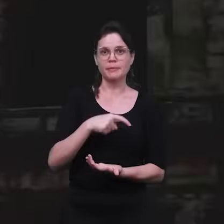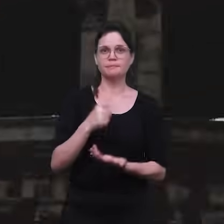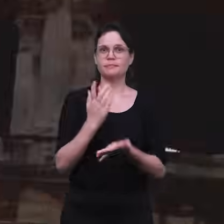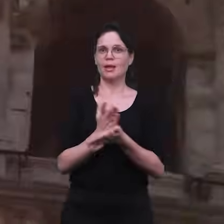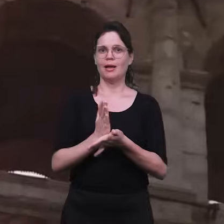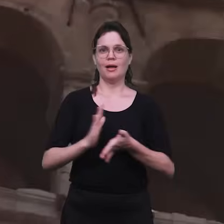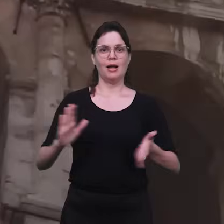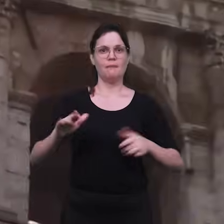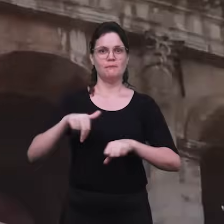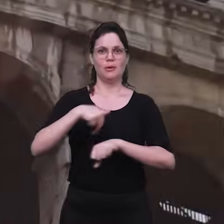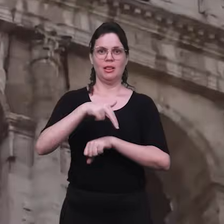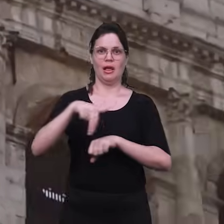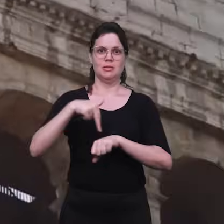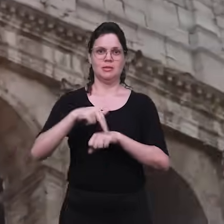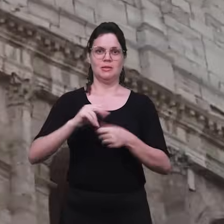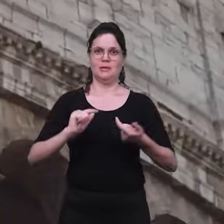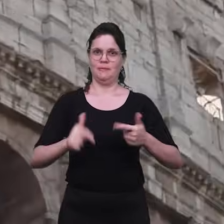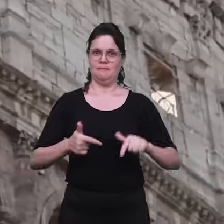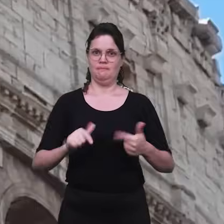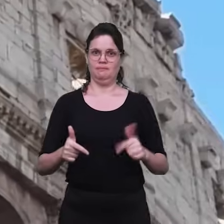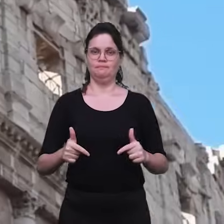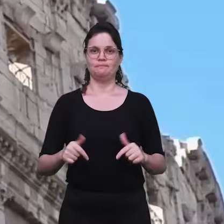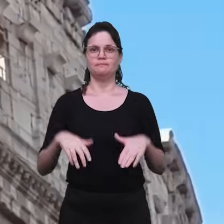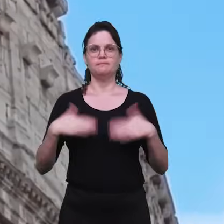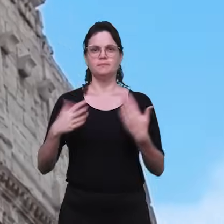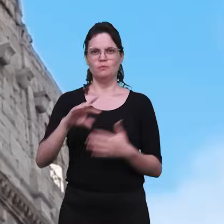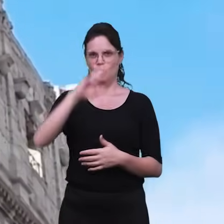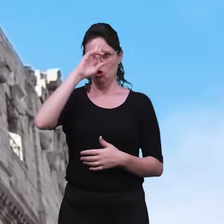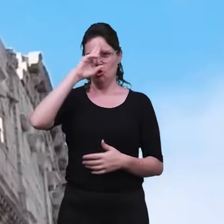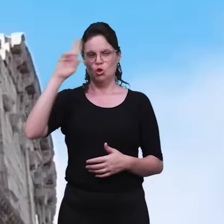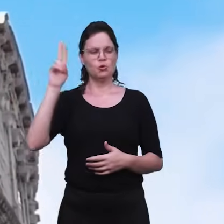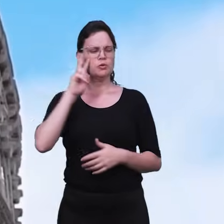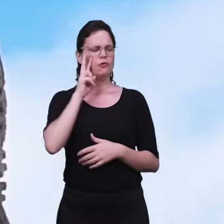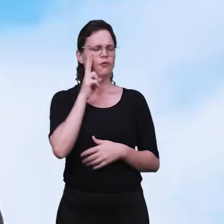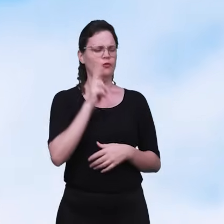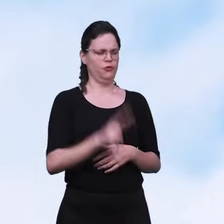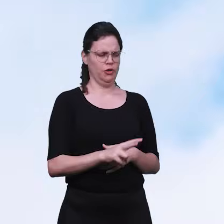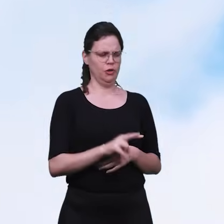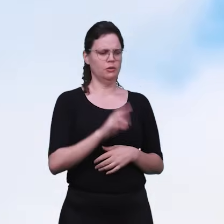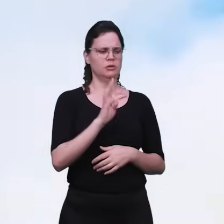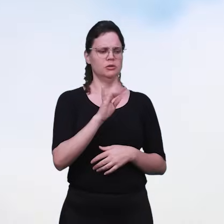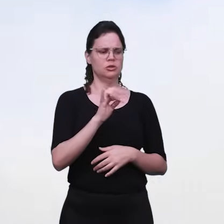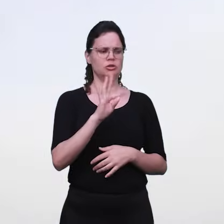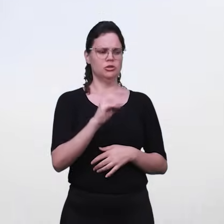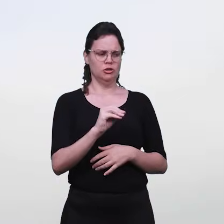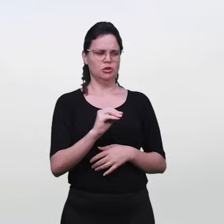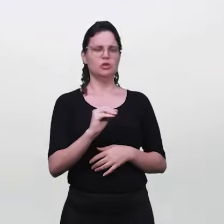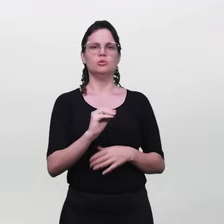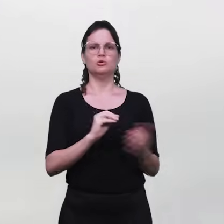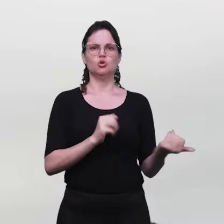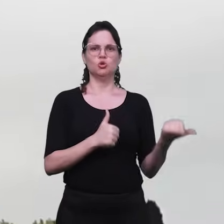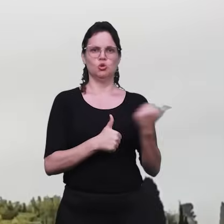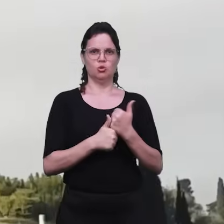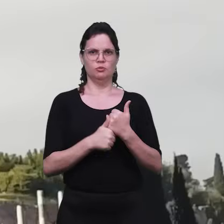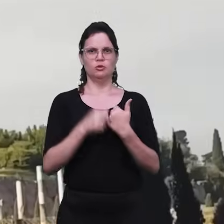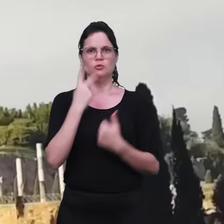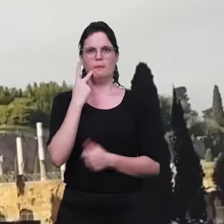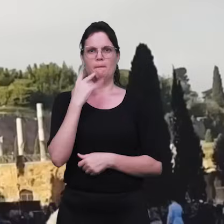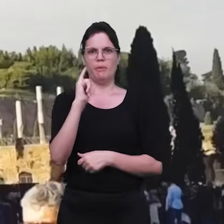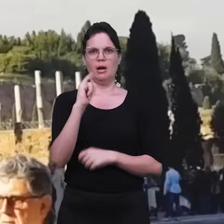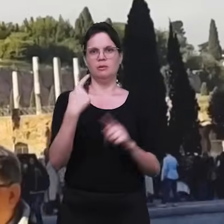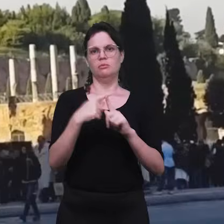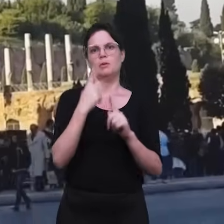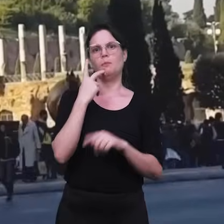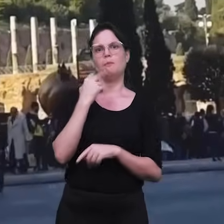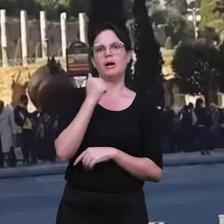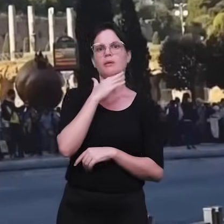impune aos olhos do Senhor. Tito, ele assume o império em 79, quando seu pai ali